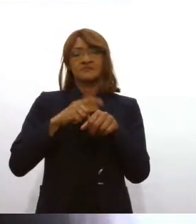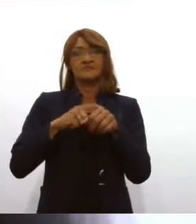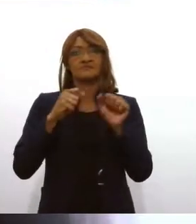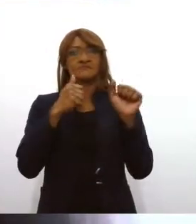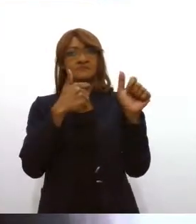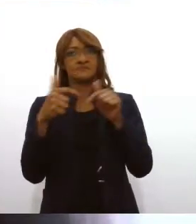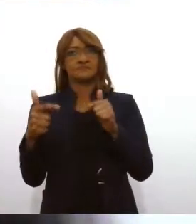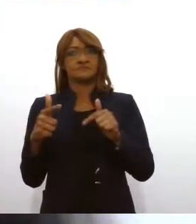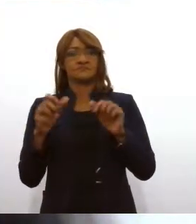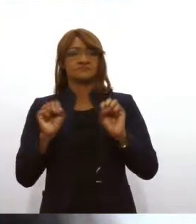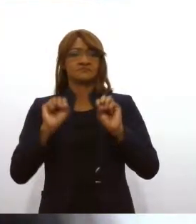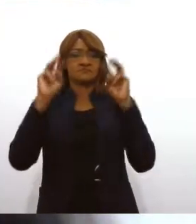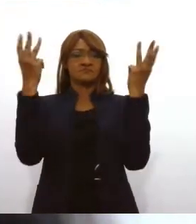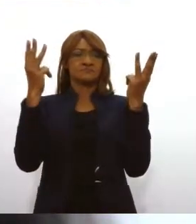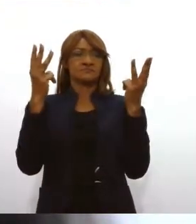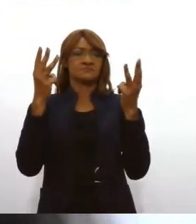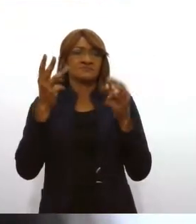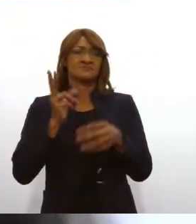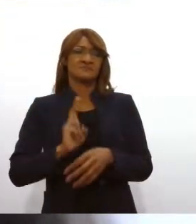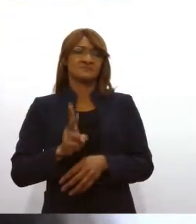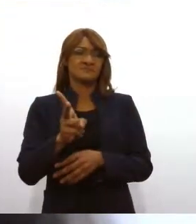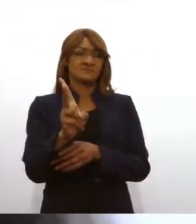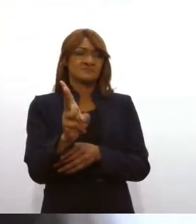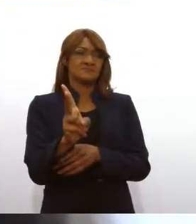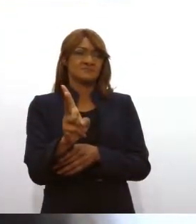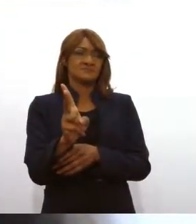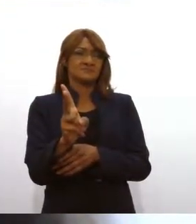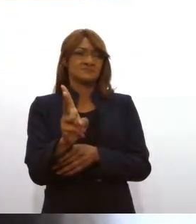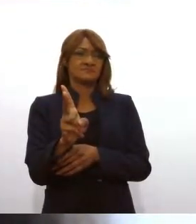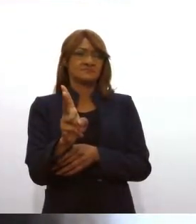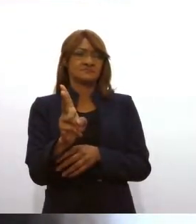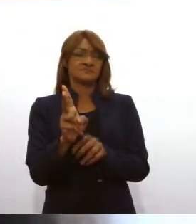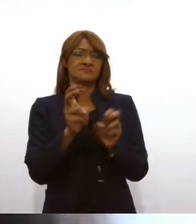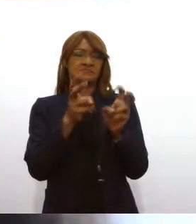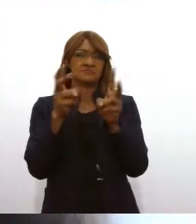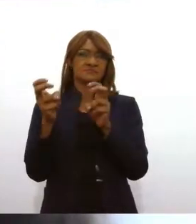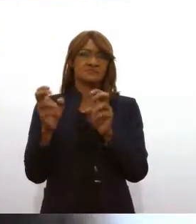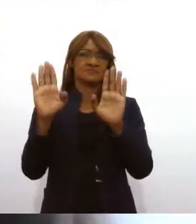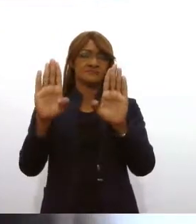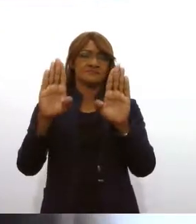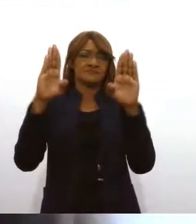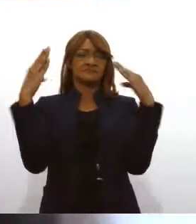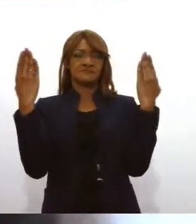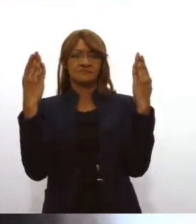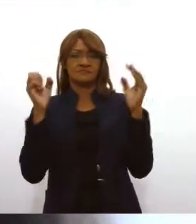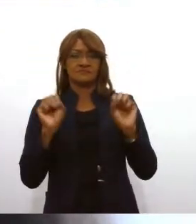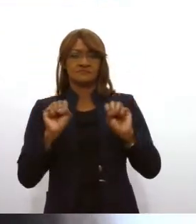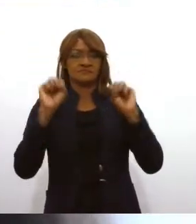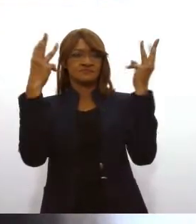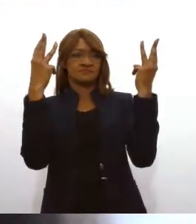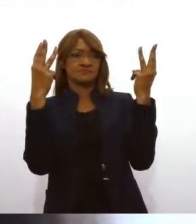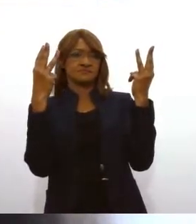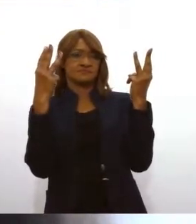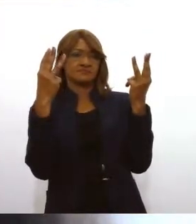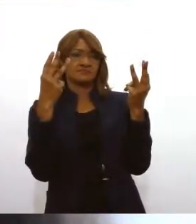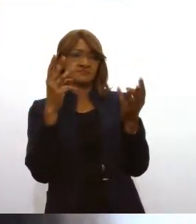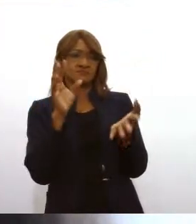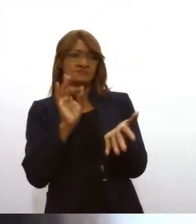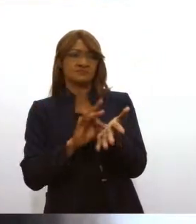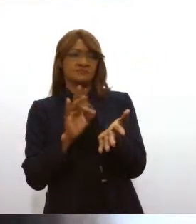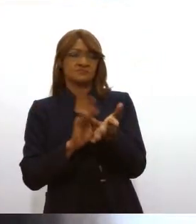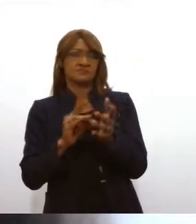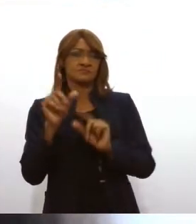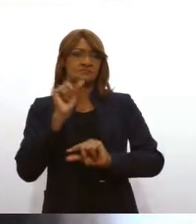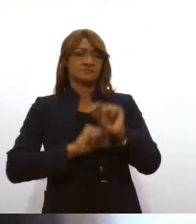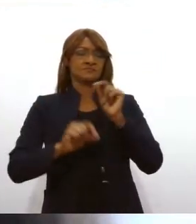Não, a gente geralmente somos vistos muito por festas e shows. Na verdade, o entretenimento é um setor que envolve